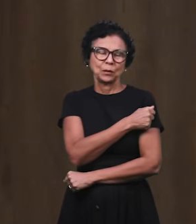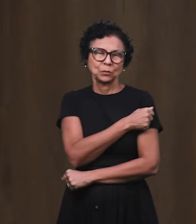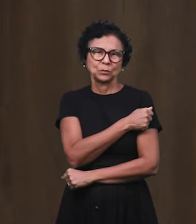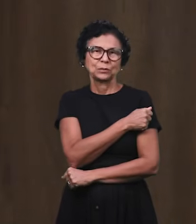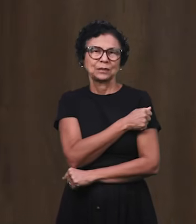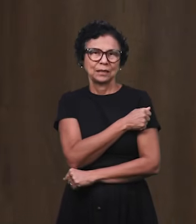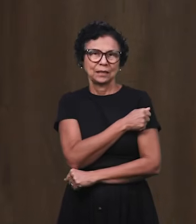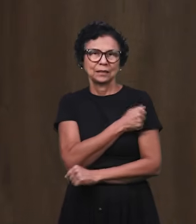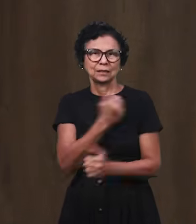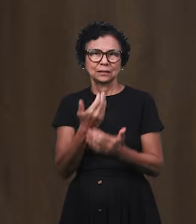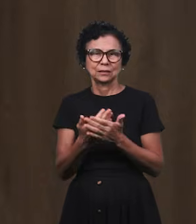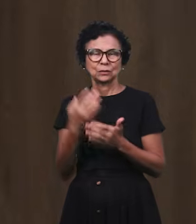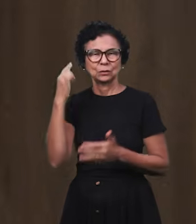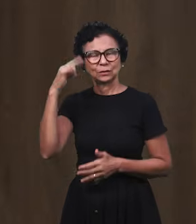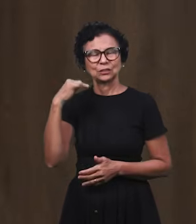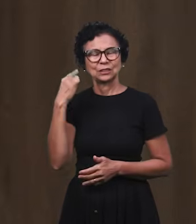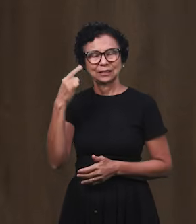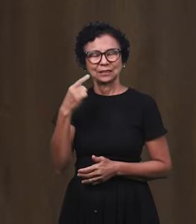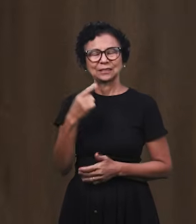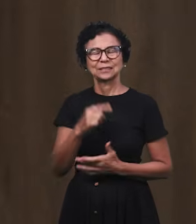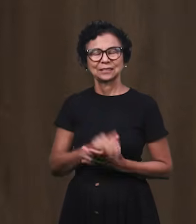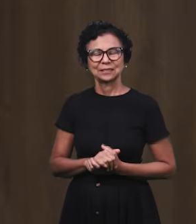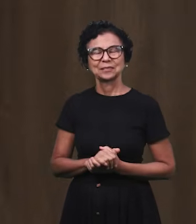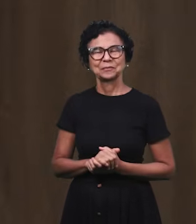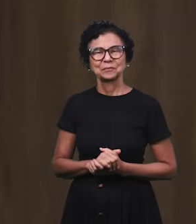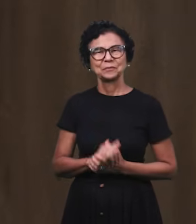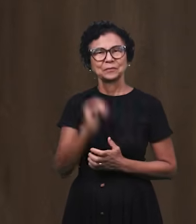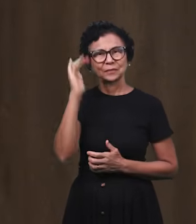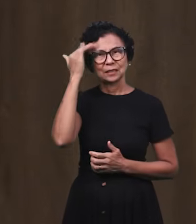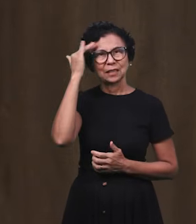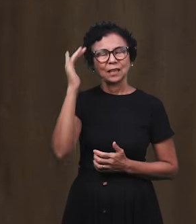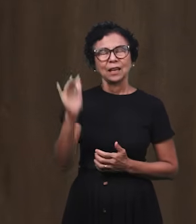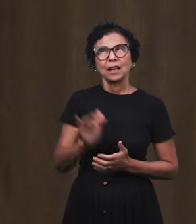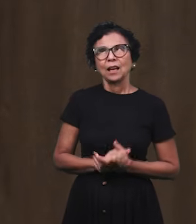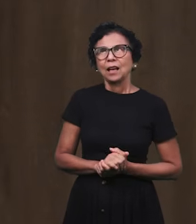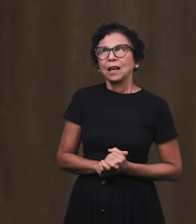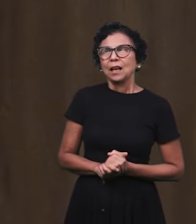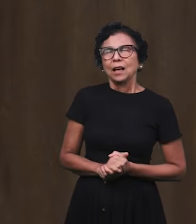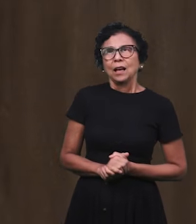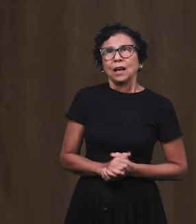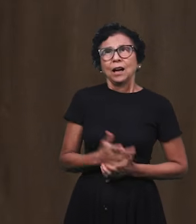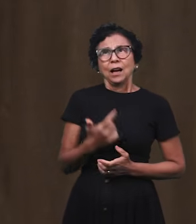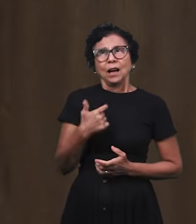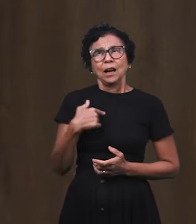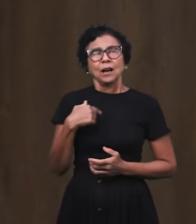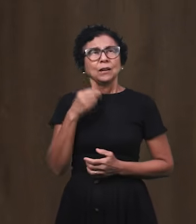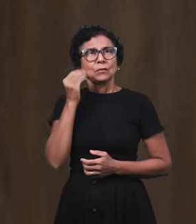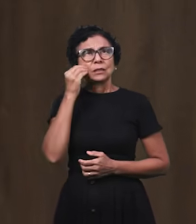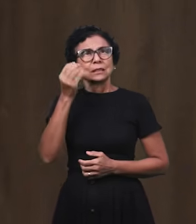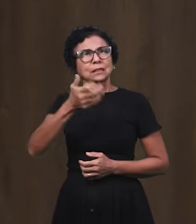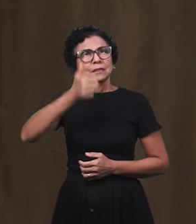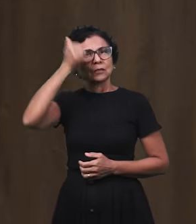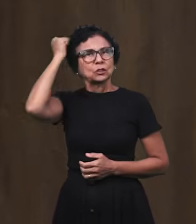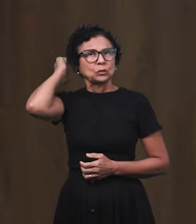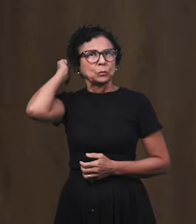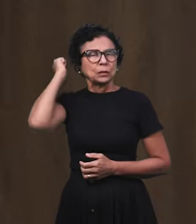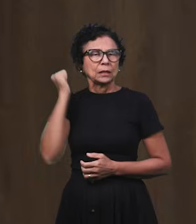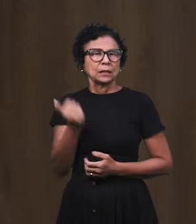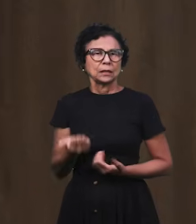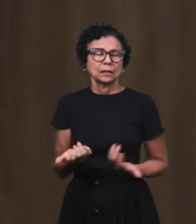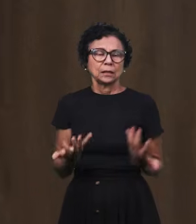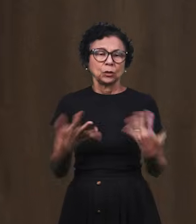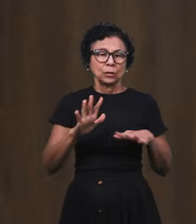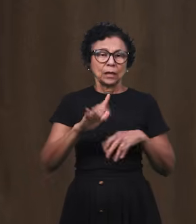advogado, mas eu gosto de outra área. Então é bom você entender que quem faz direito pode seguir várias carreiras. Por exemplo,